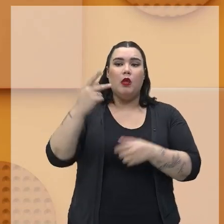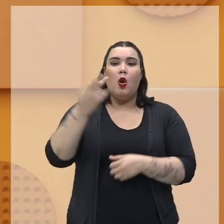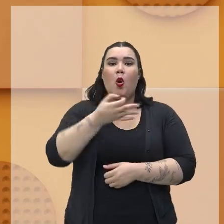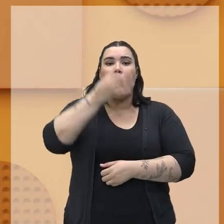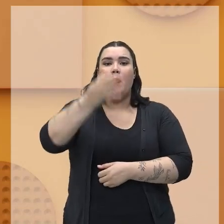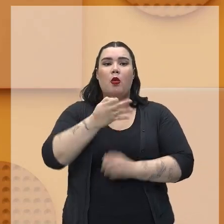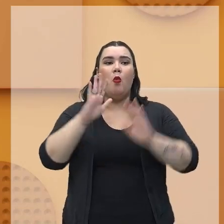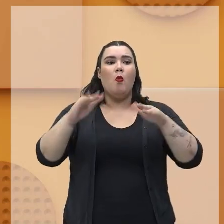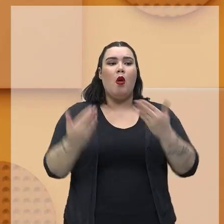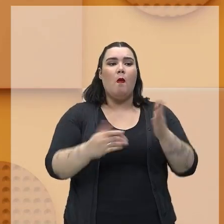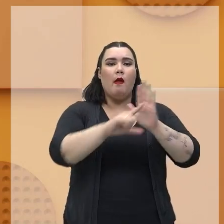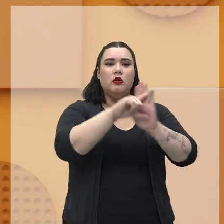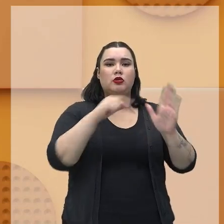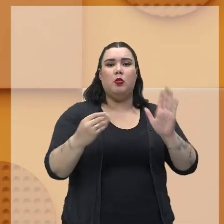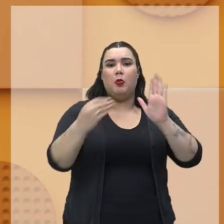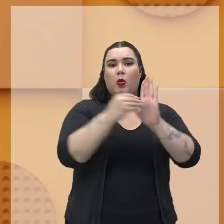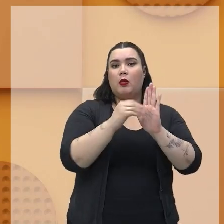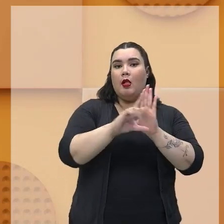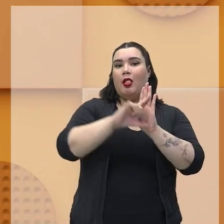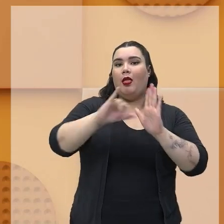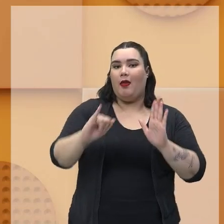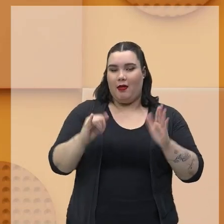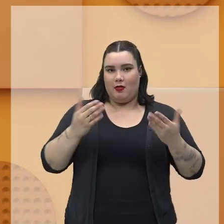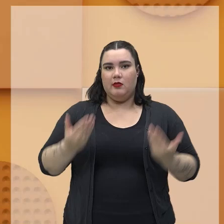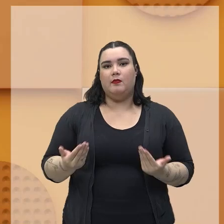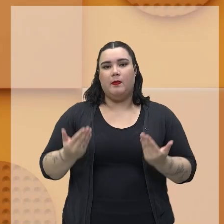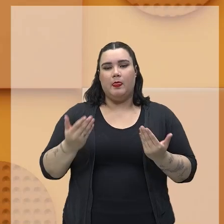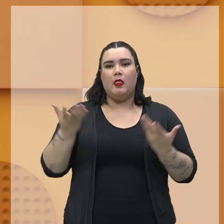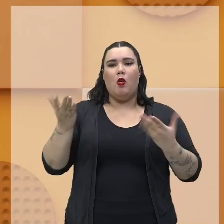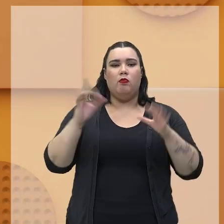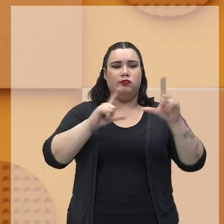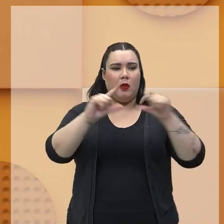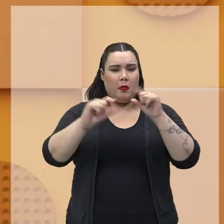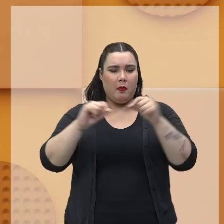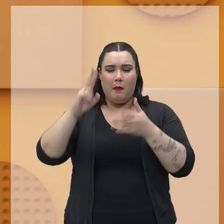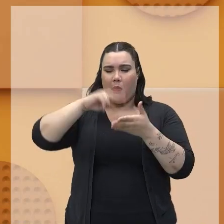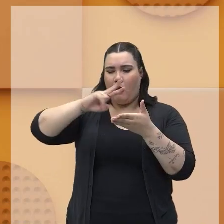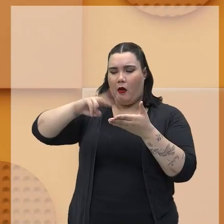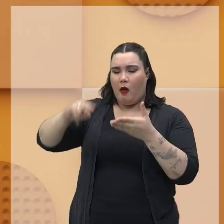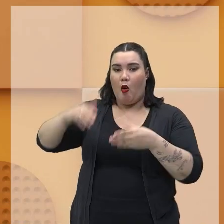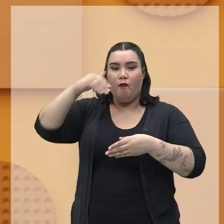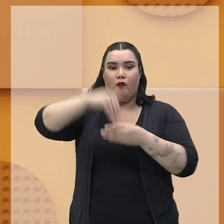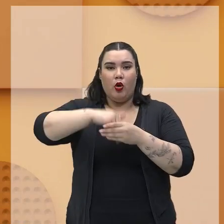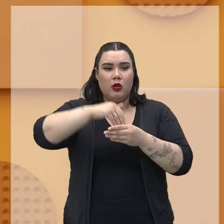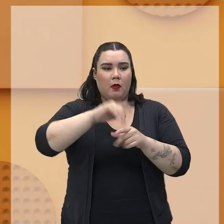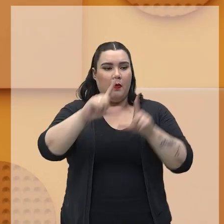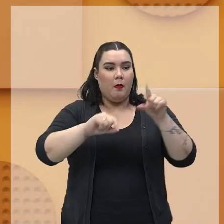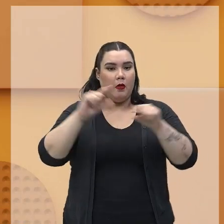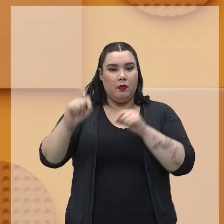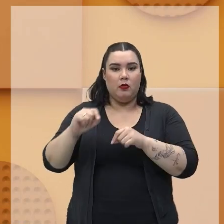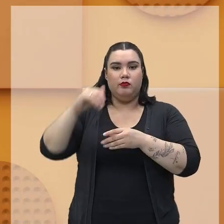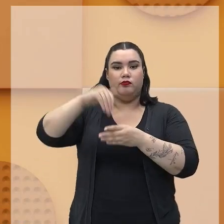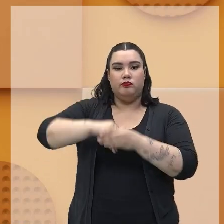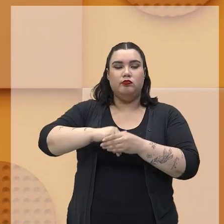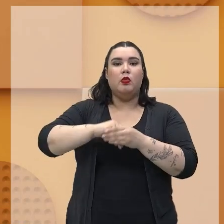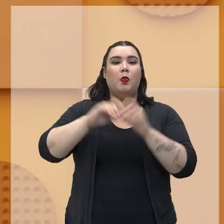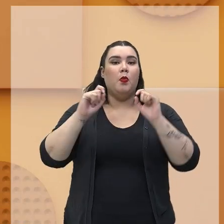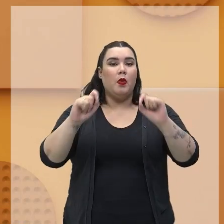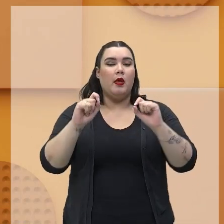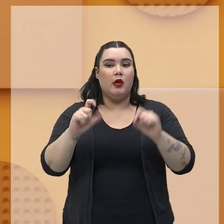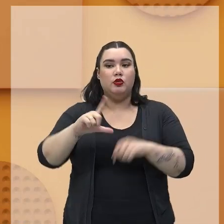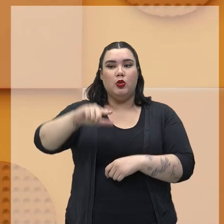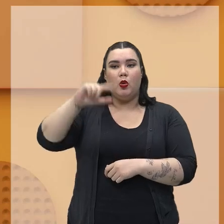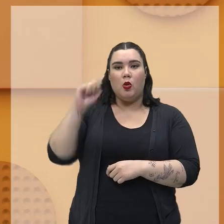para a nova Constituição. Foi, então, feita uma votação e eleito deputados para compor o que a